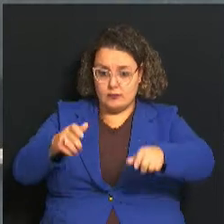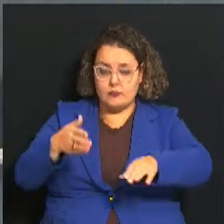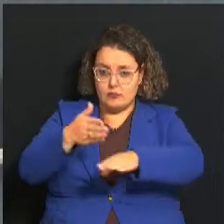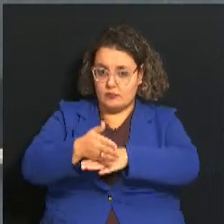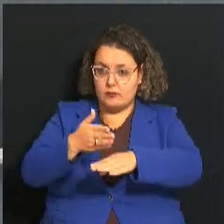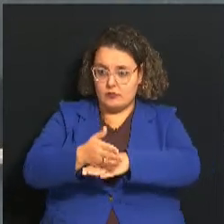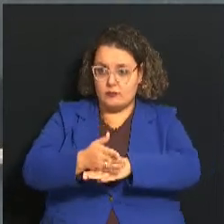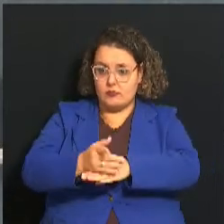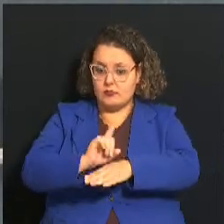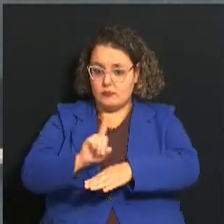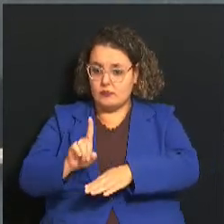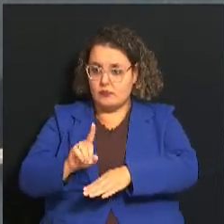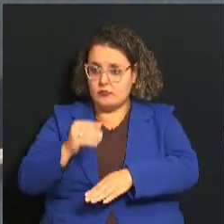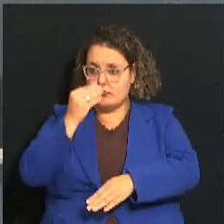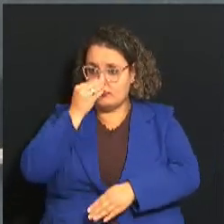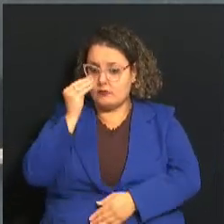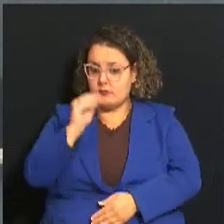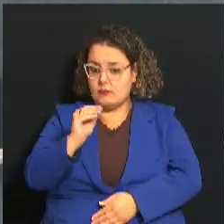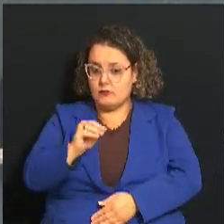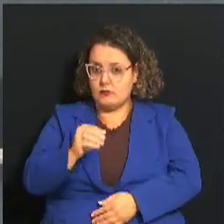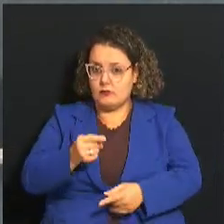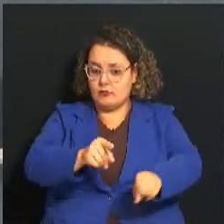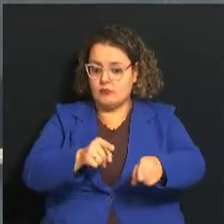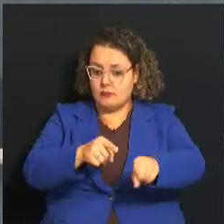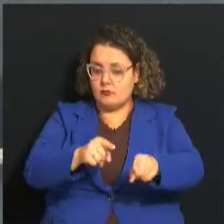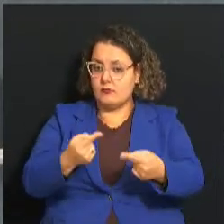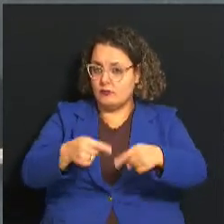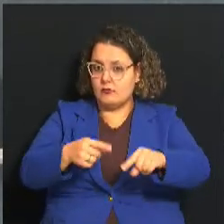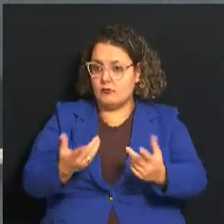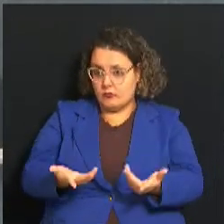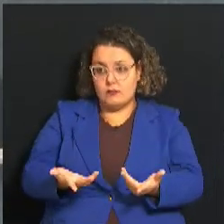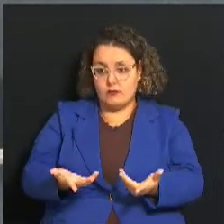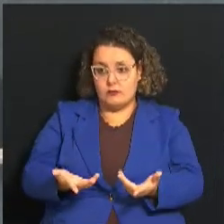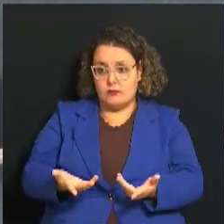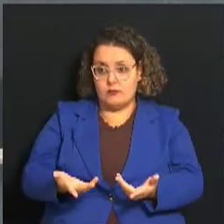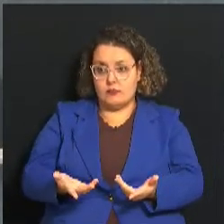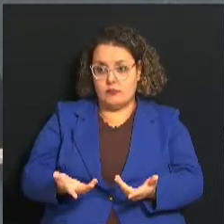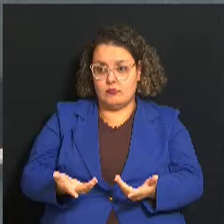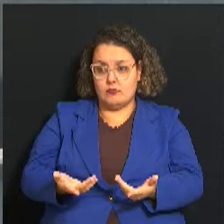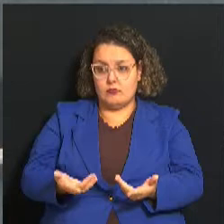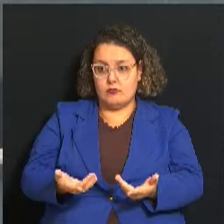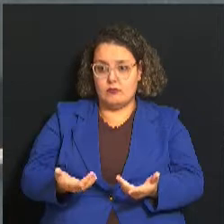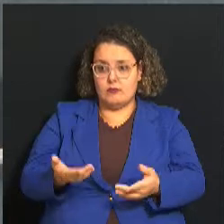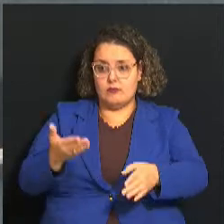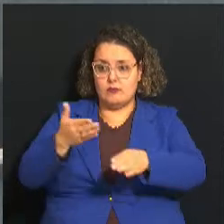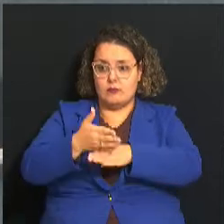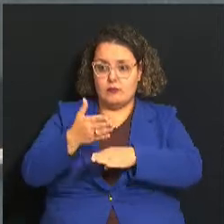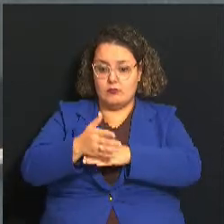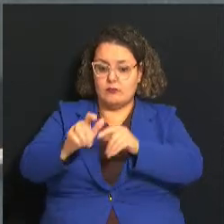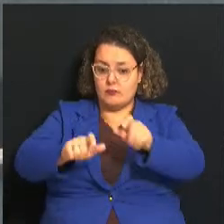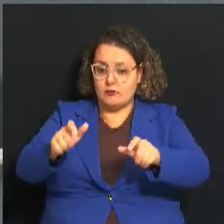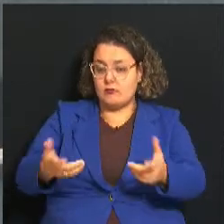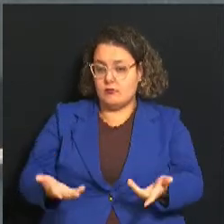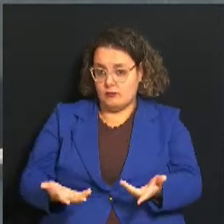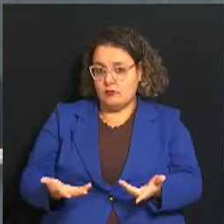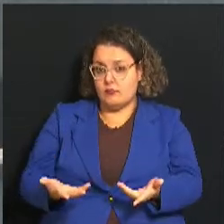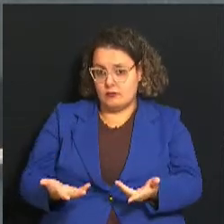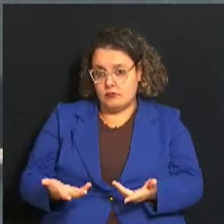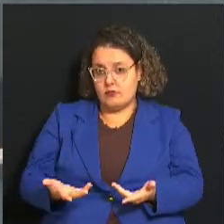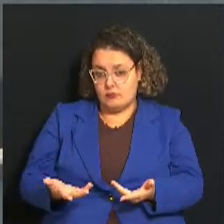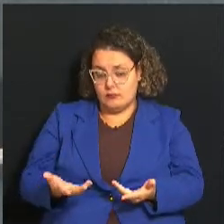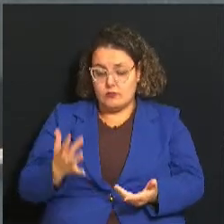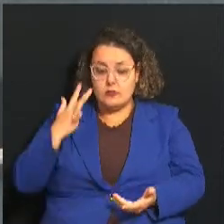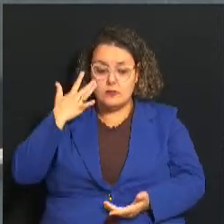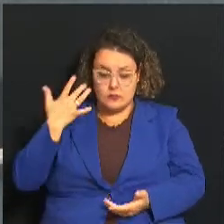não perseguir ou mesmo tentar questionar a participação popular. E acho muito importante